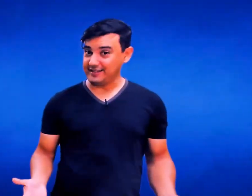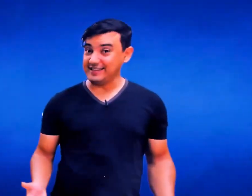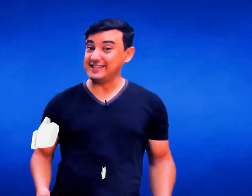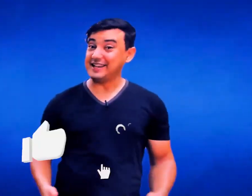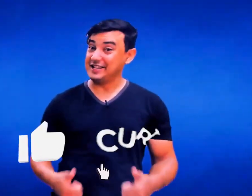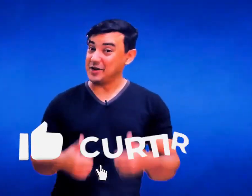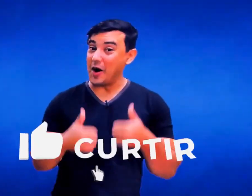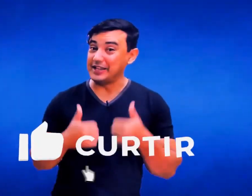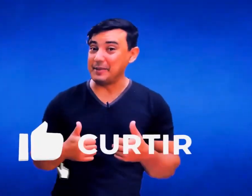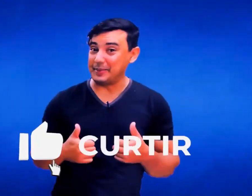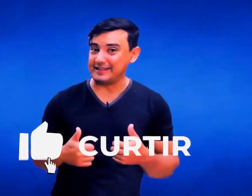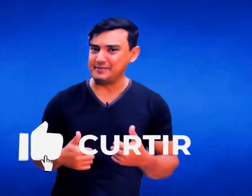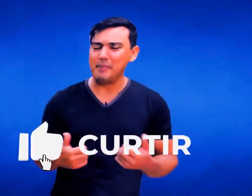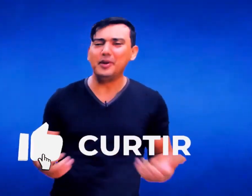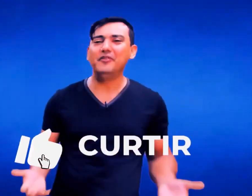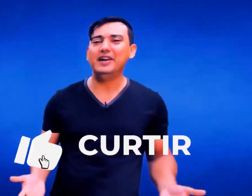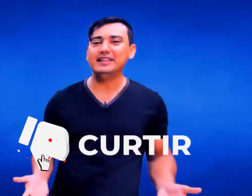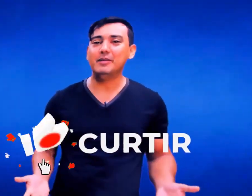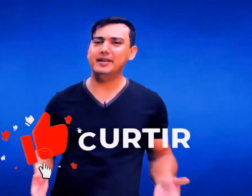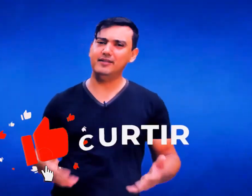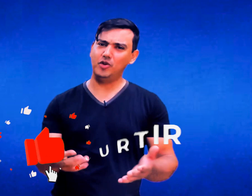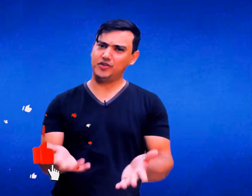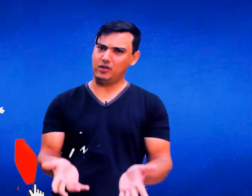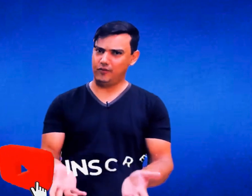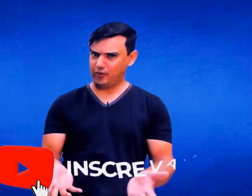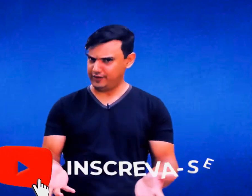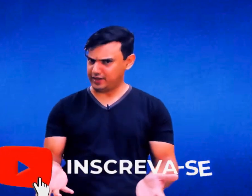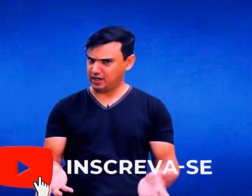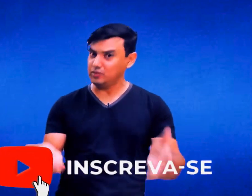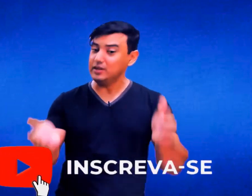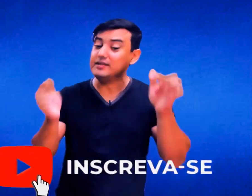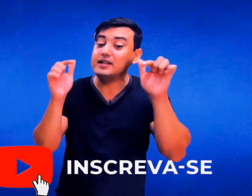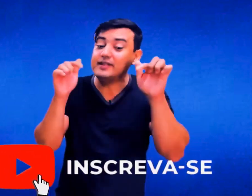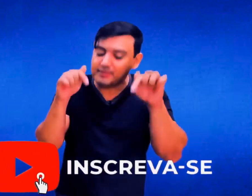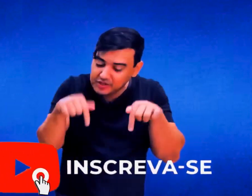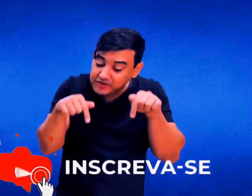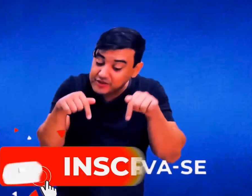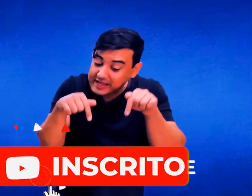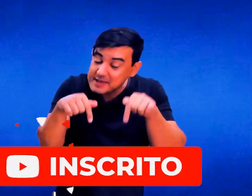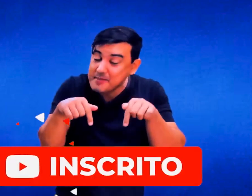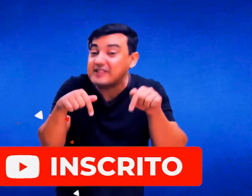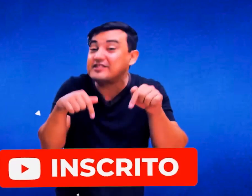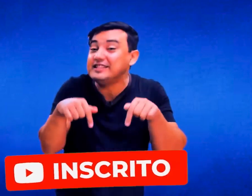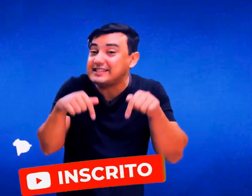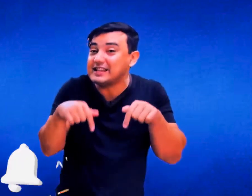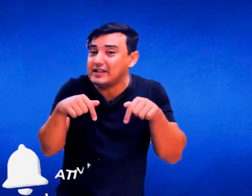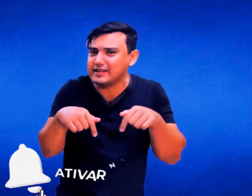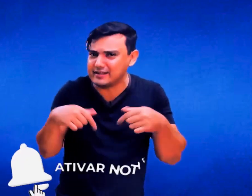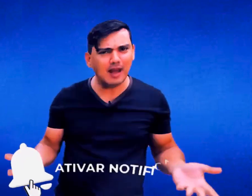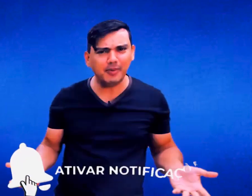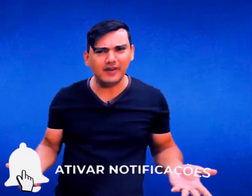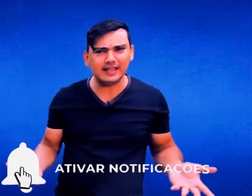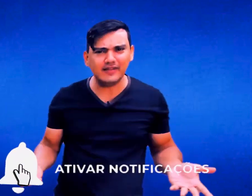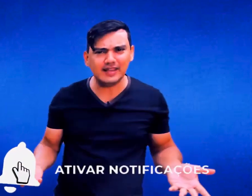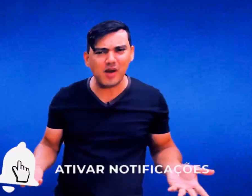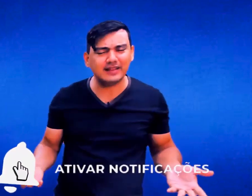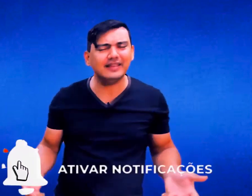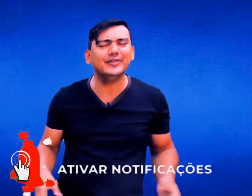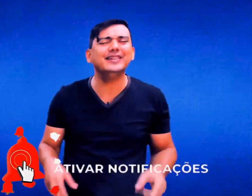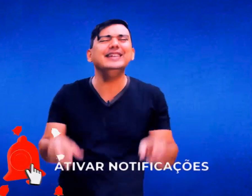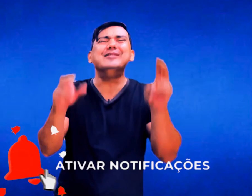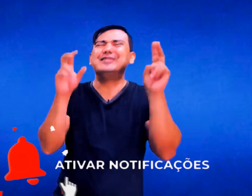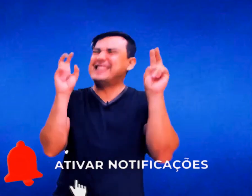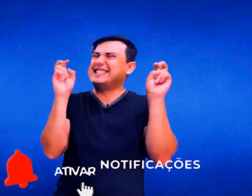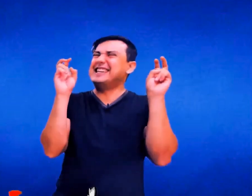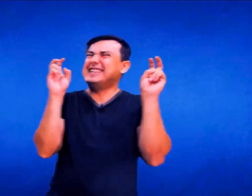você esquecer, deixa aquele joinha pra cima. Aproveita também, se você não for inscrito, inscreva nesse botãozinho aqui embaixo, inscreva-se. E aproveita que avisinho,